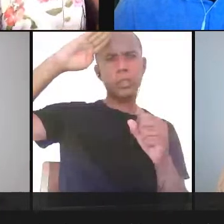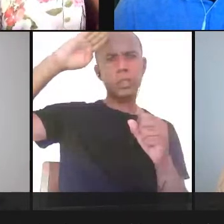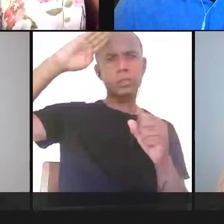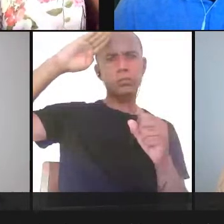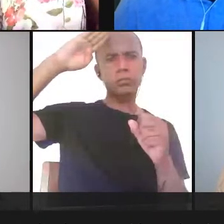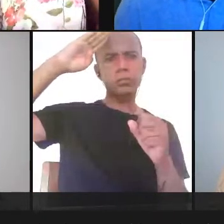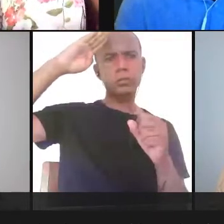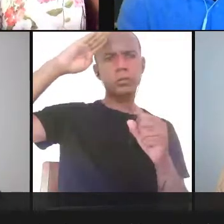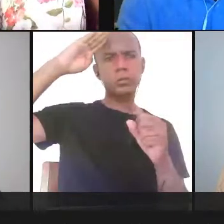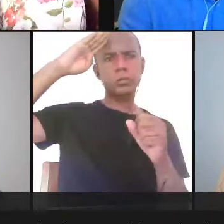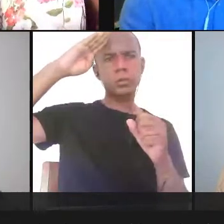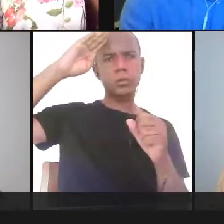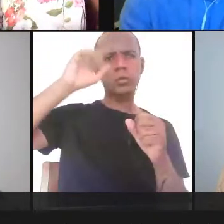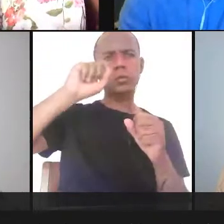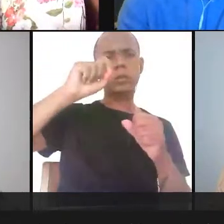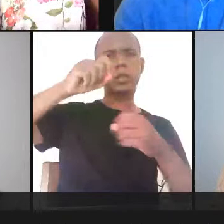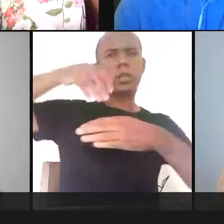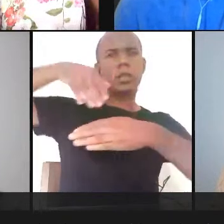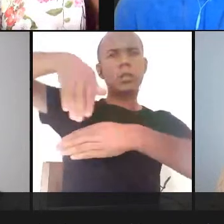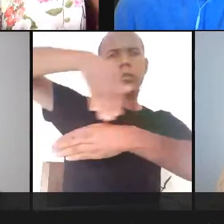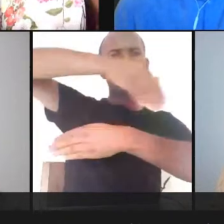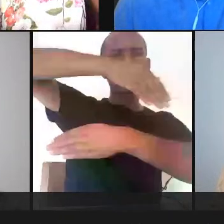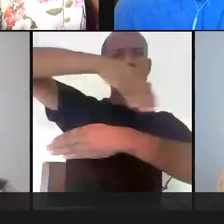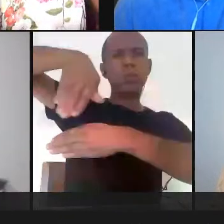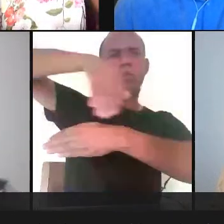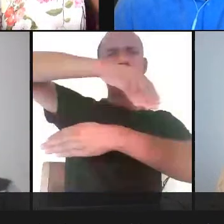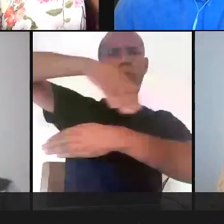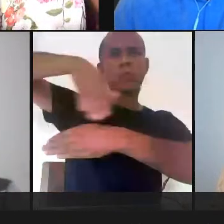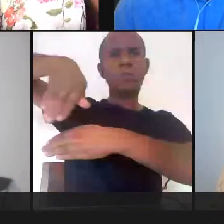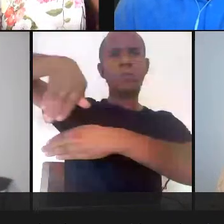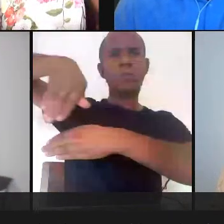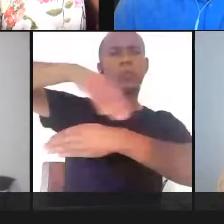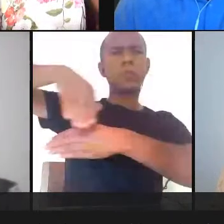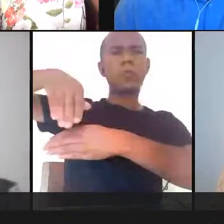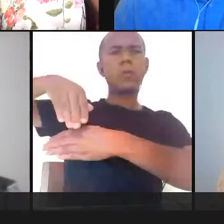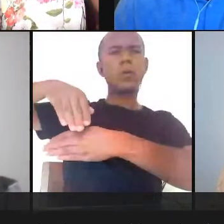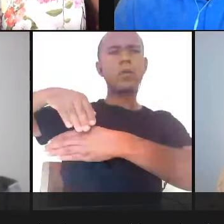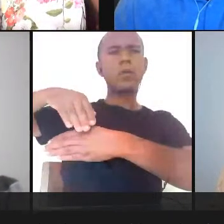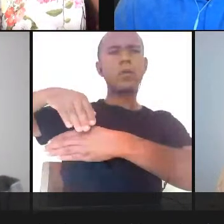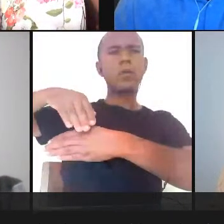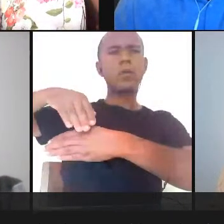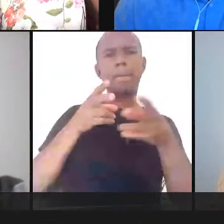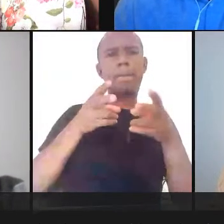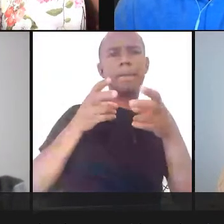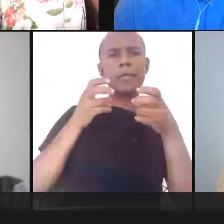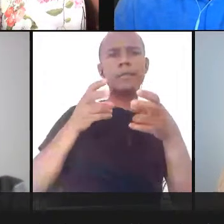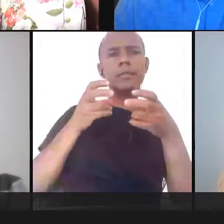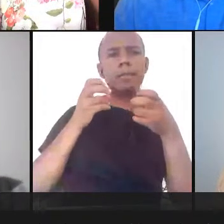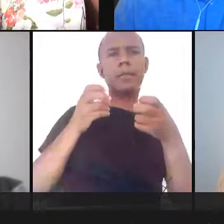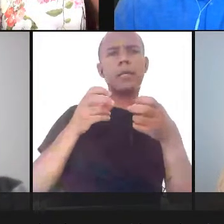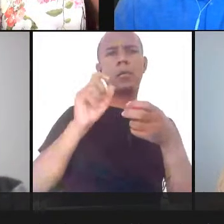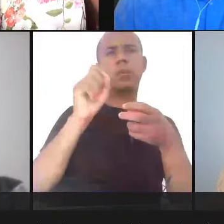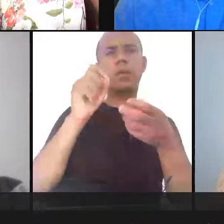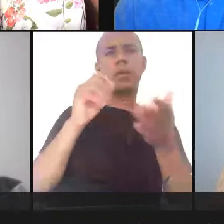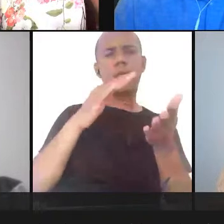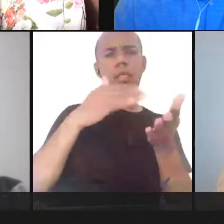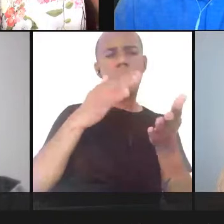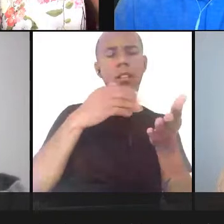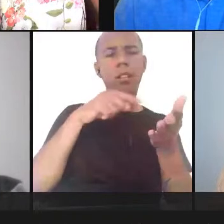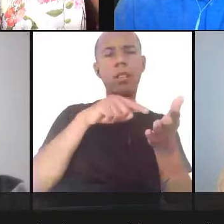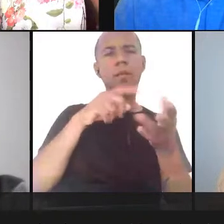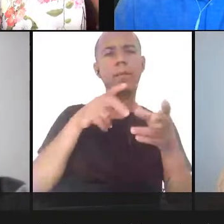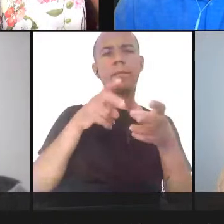Quem lê o meu livro, Nojo de Macurungo, vai perceber esse aspecto. Eu vi os